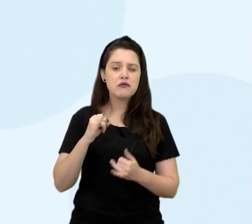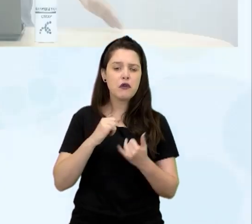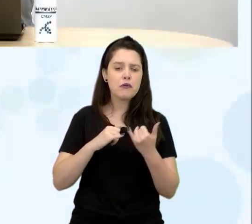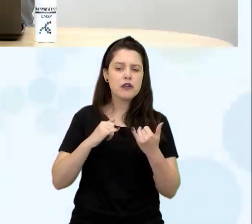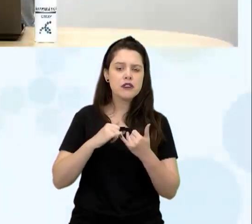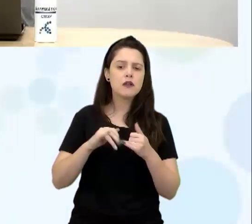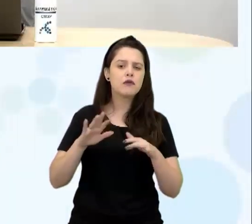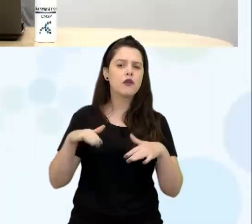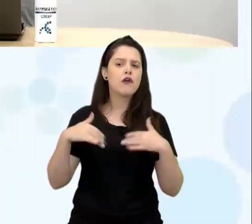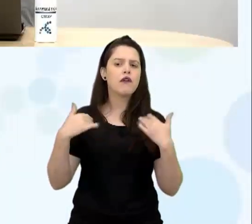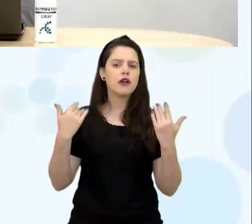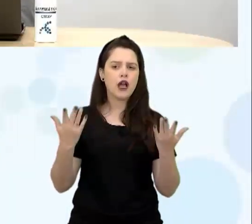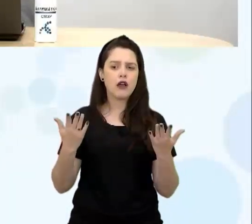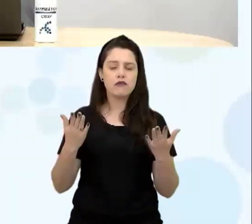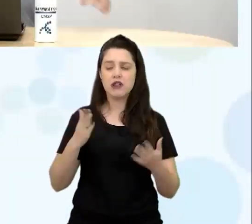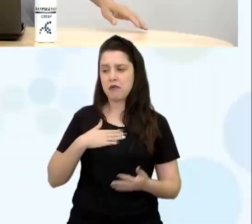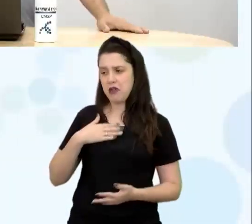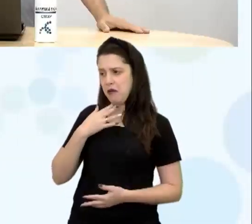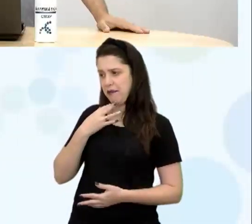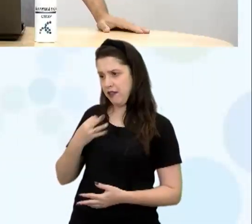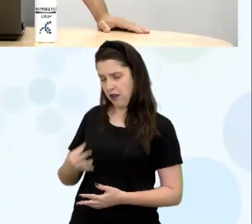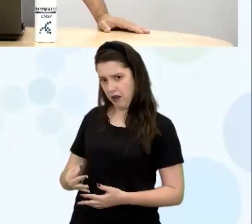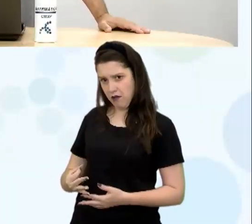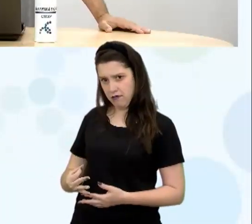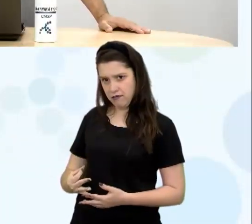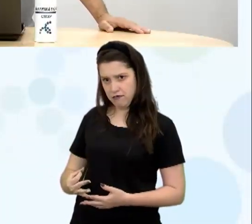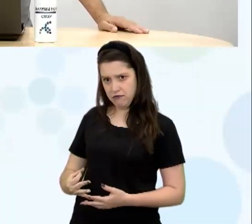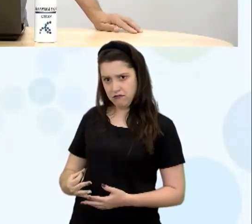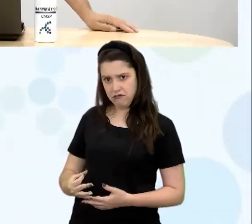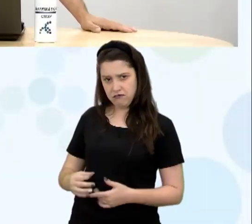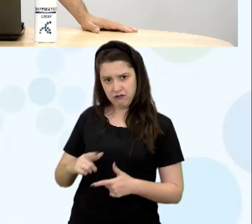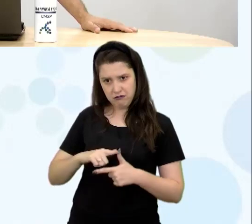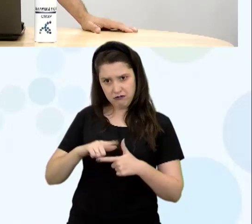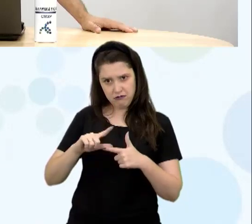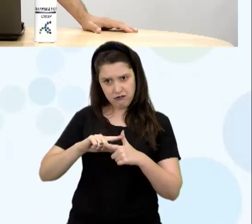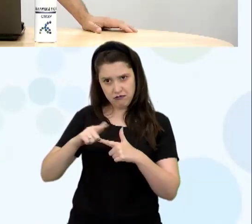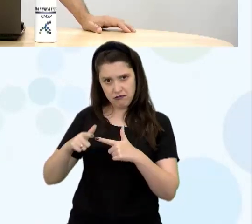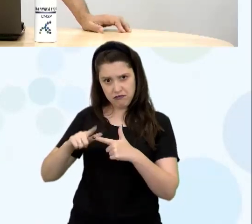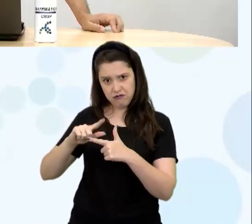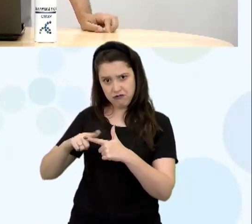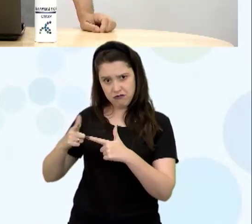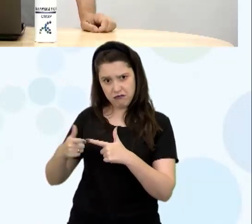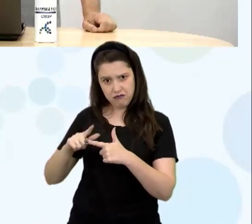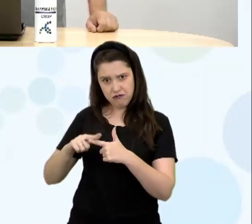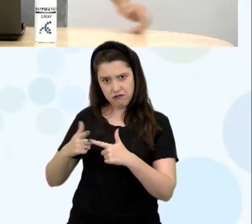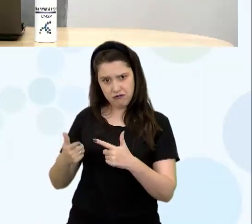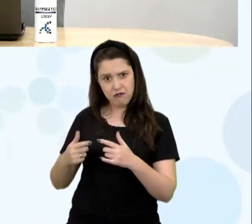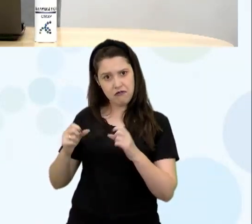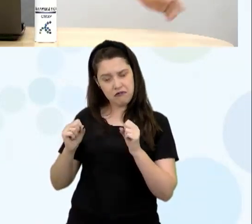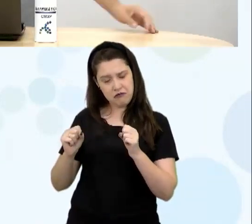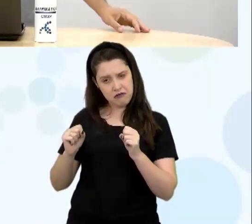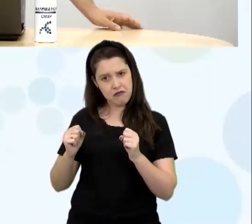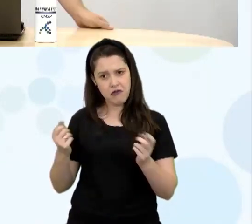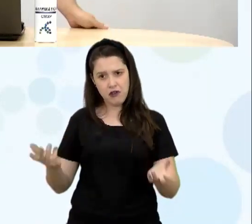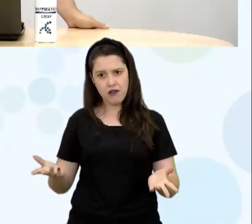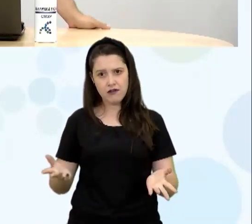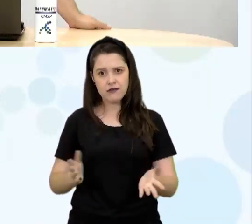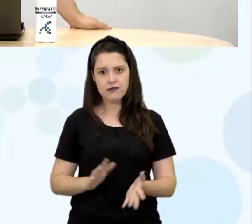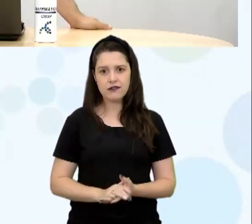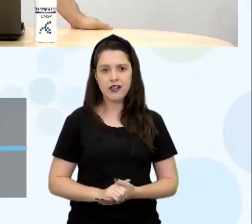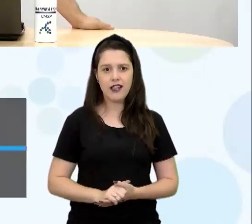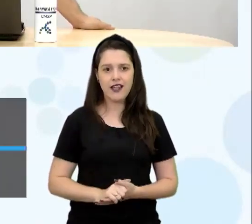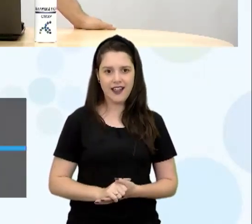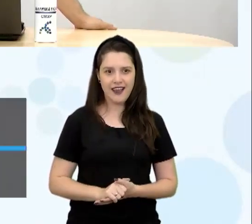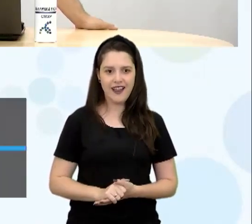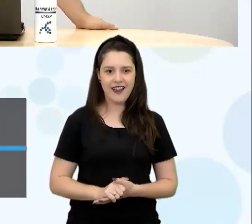o caso, Tony? Na minha opinião, ângulo-ângulo. Ângulo-ângulo? É. Poderia... É o único jeito, né? Porque ângulo oposto pelo vértice tem a mesma